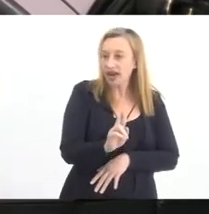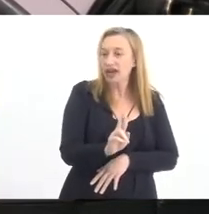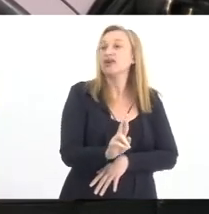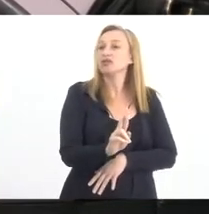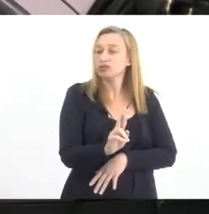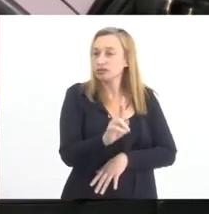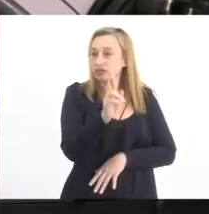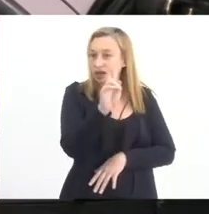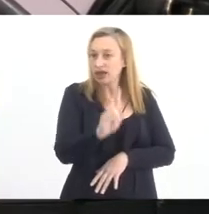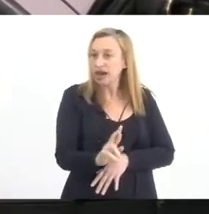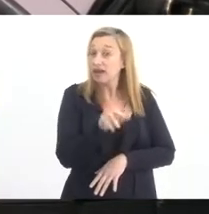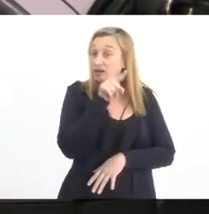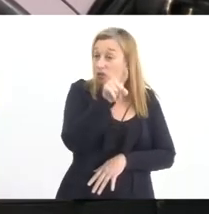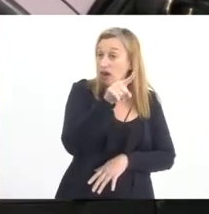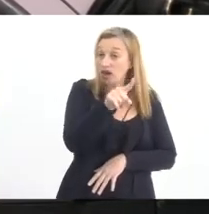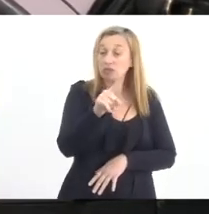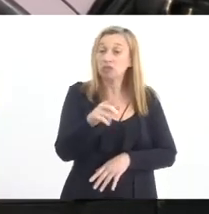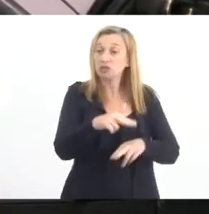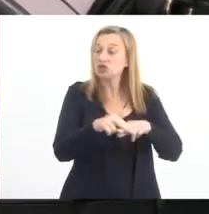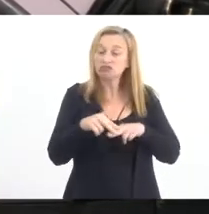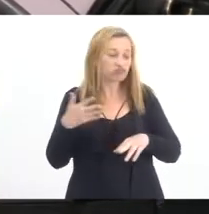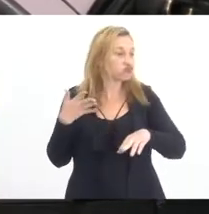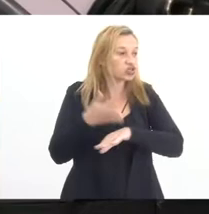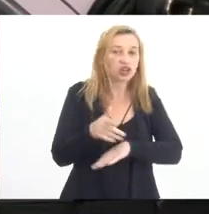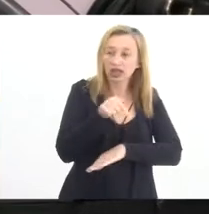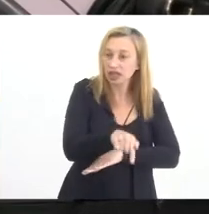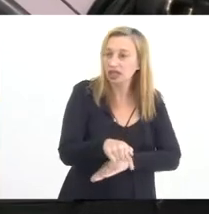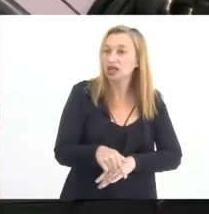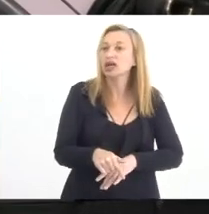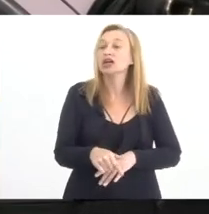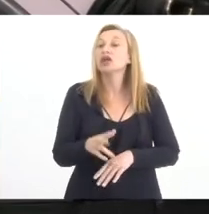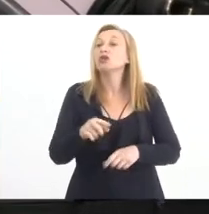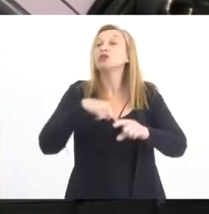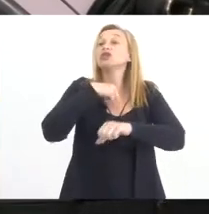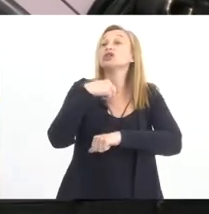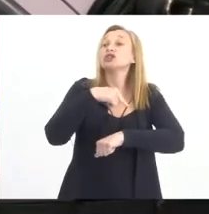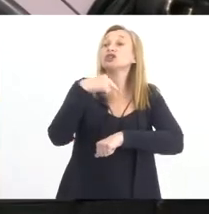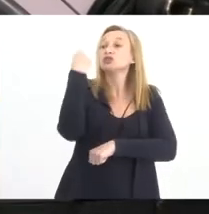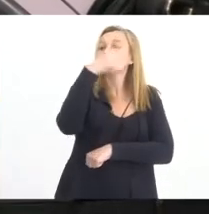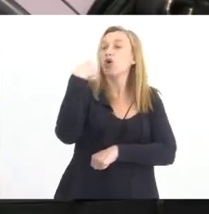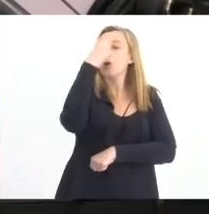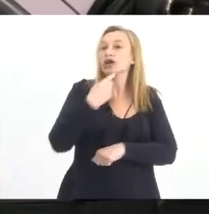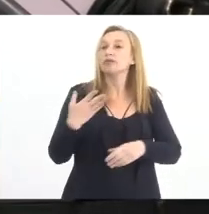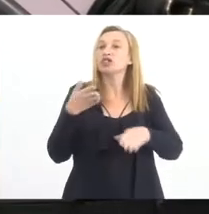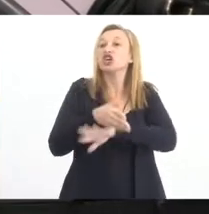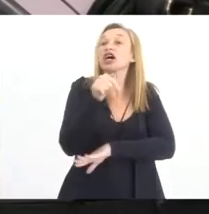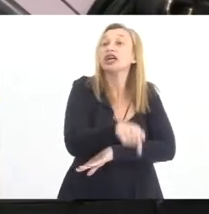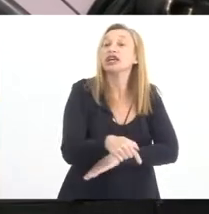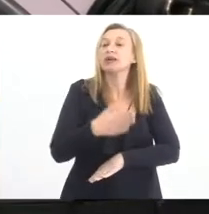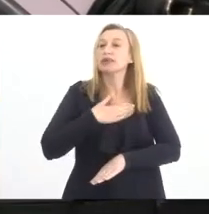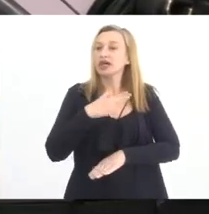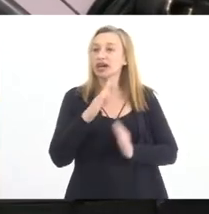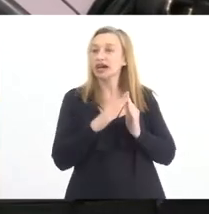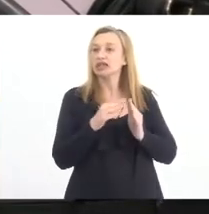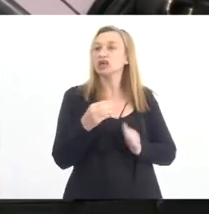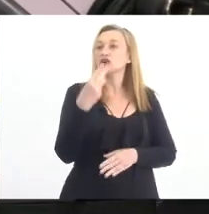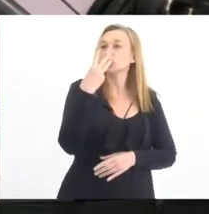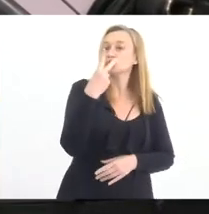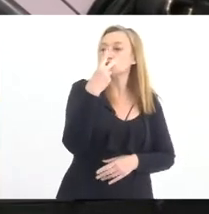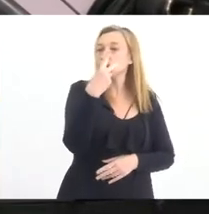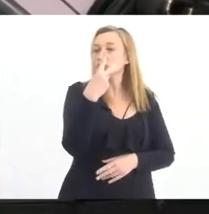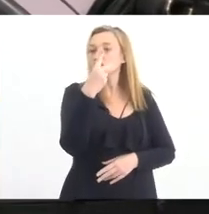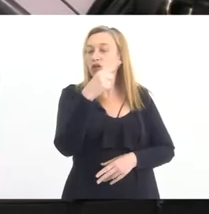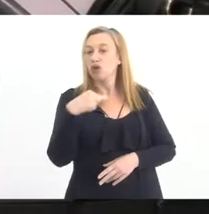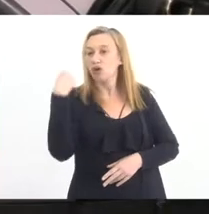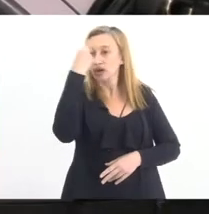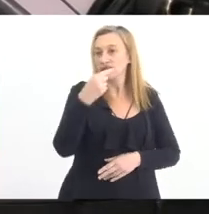Camará. Por isso que eles não chegaram aqui até agora. Sabe quantas horas eu demoro da minha casa para vir para cá? 2 horas e meia, 3 horas. Você